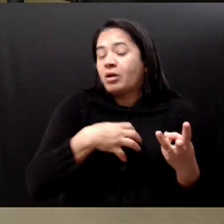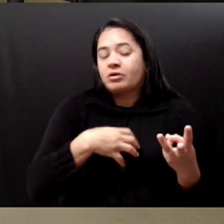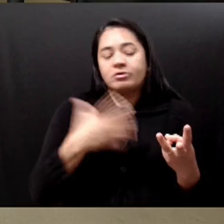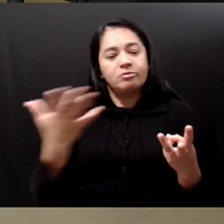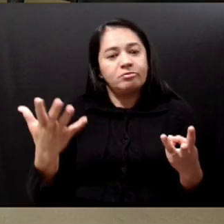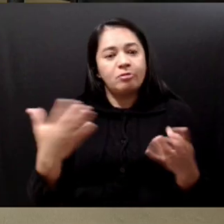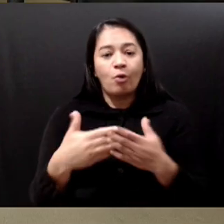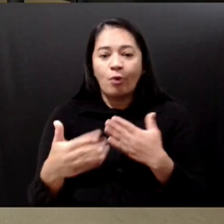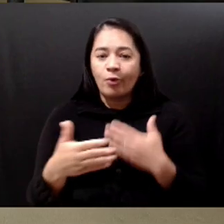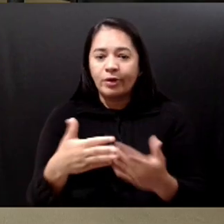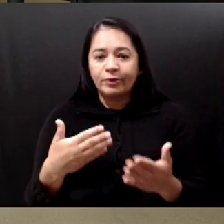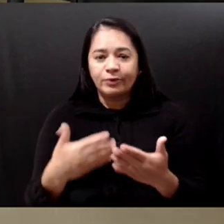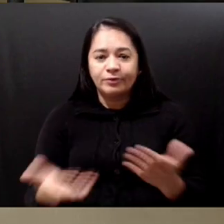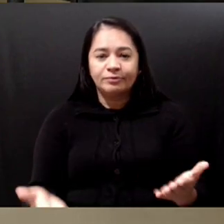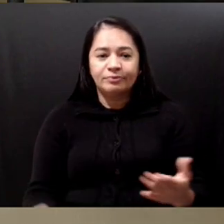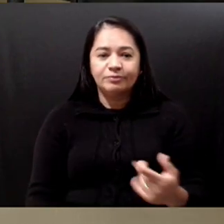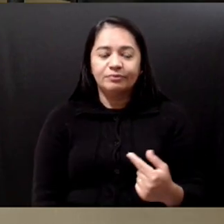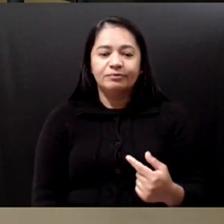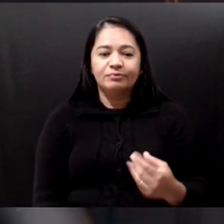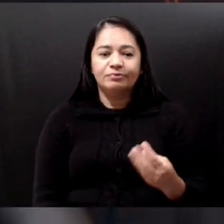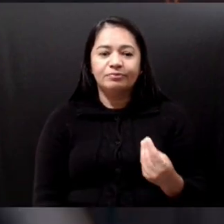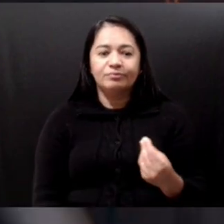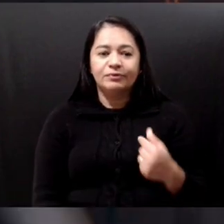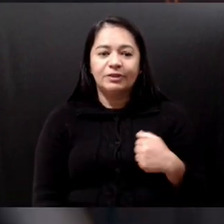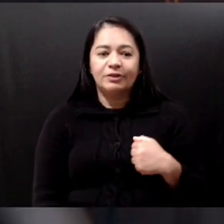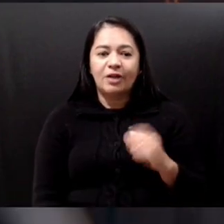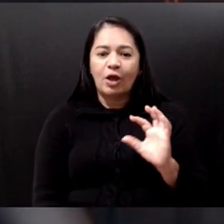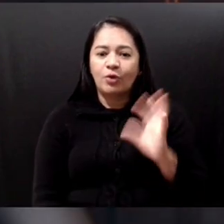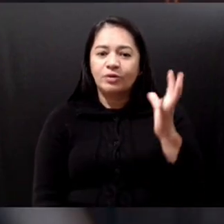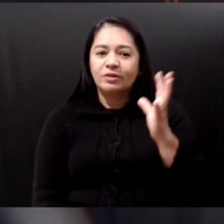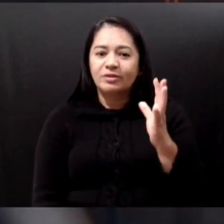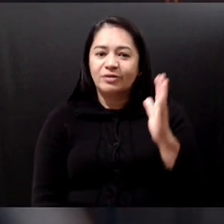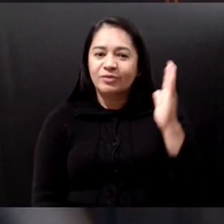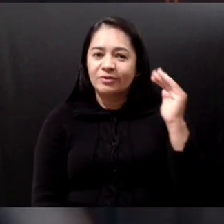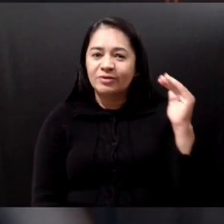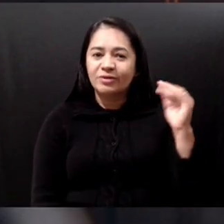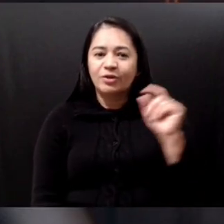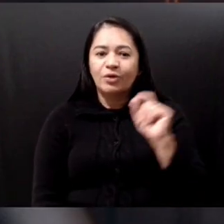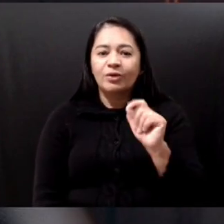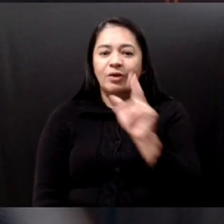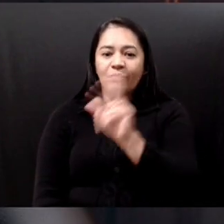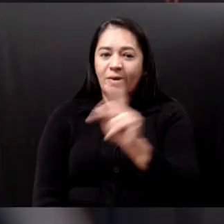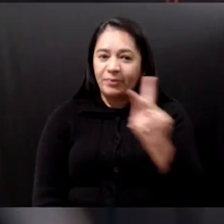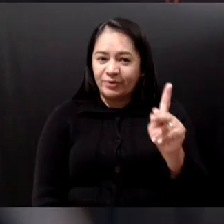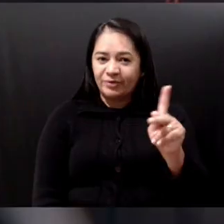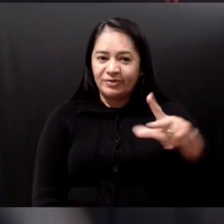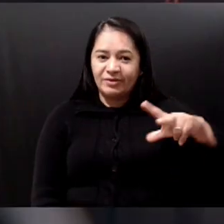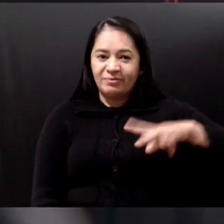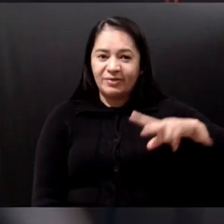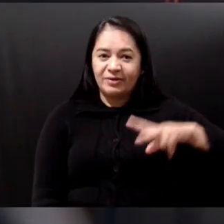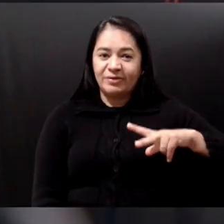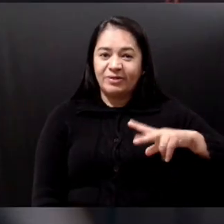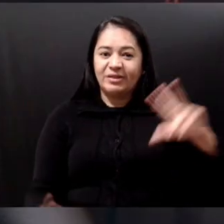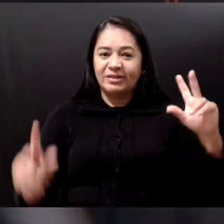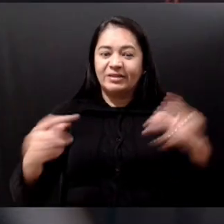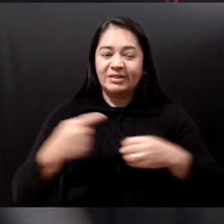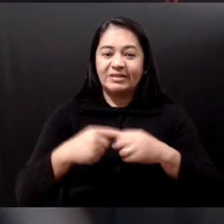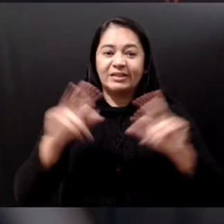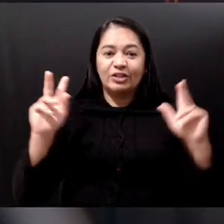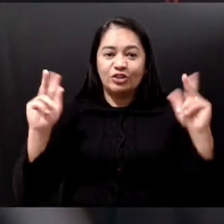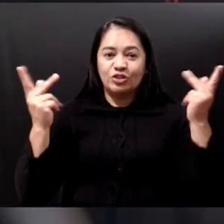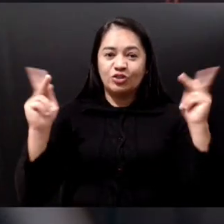eu tenho até um caso de muito sucesso, que é uma professora particular de Hortolândia, que ela me escreveu a